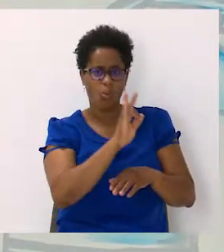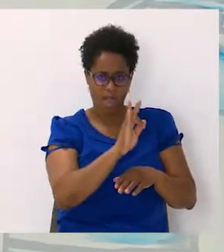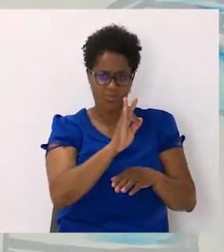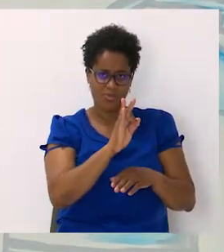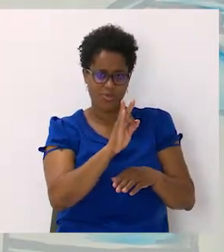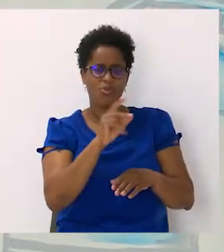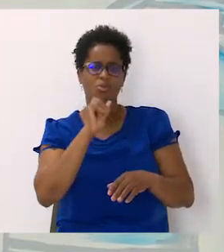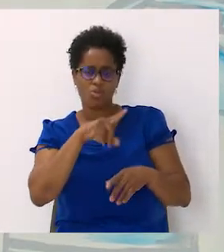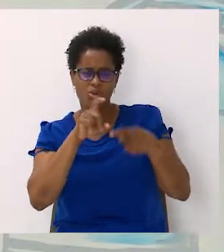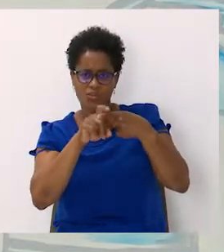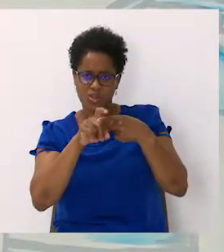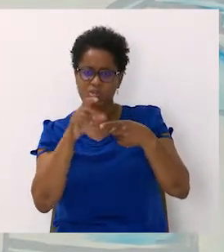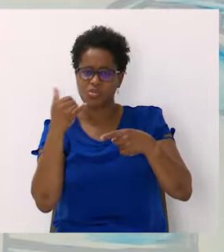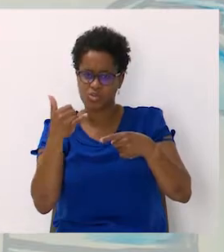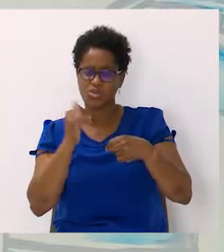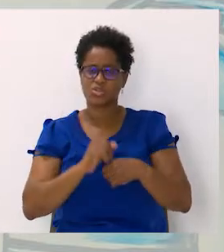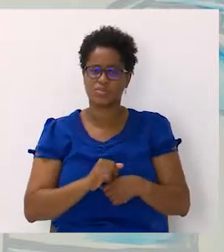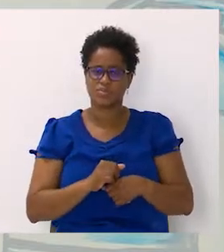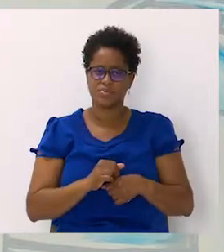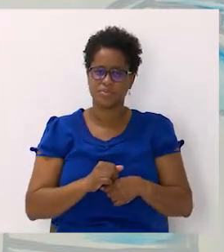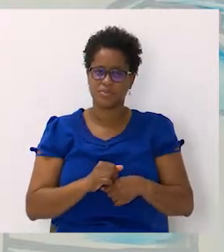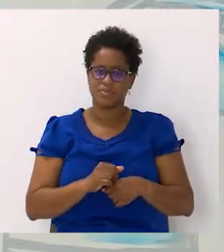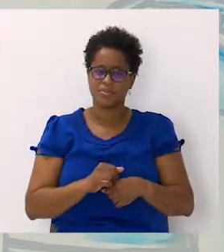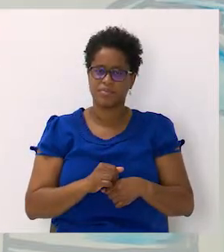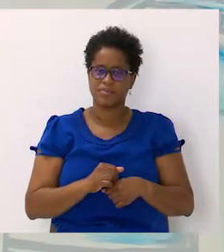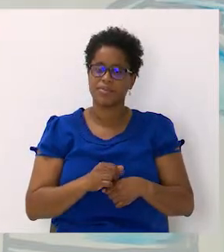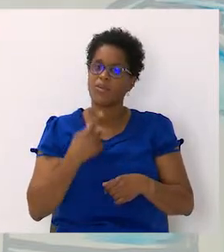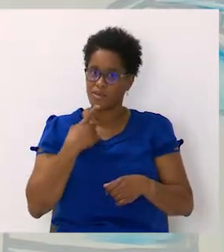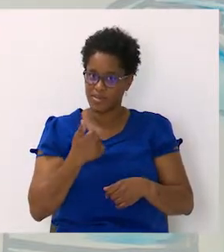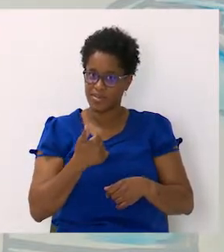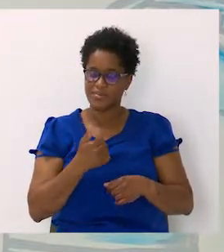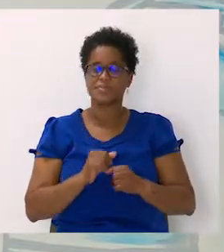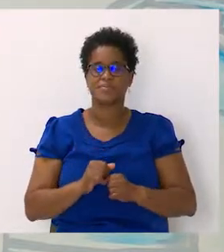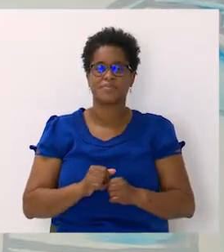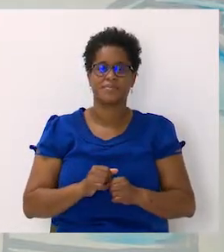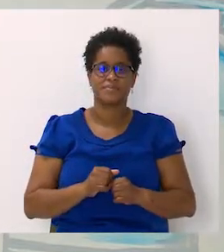4, podemos dividir 4 por 2? Ok?